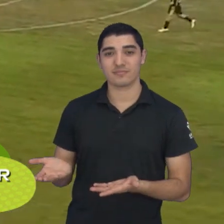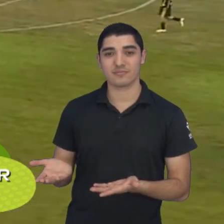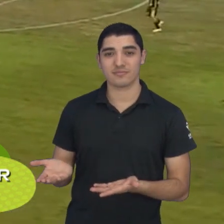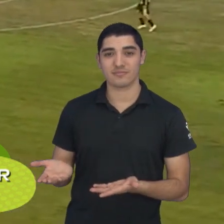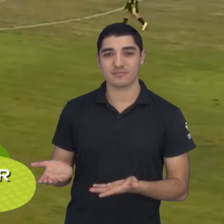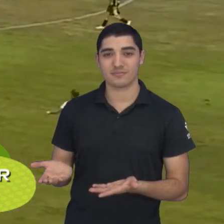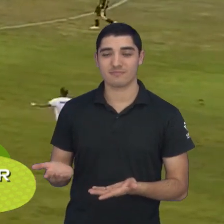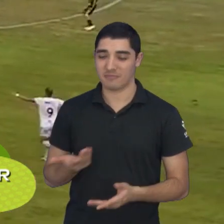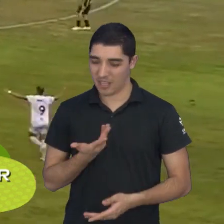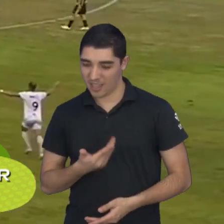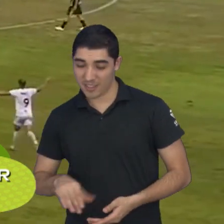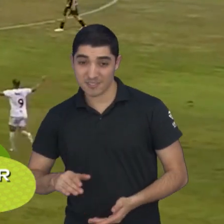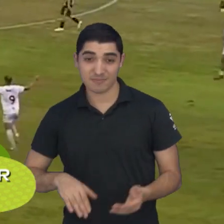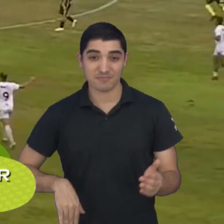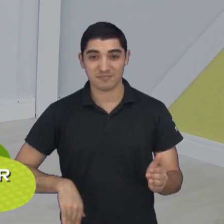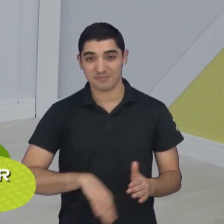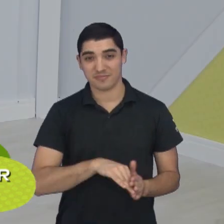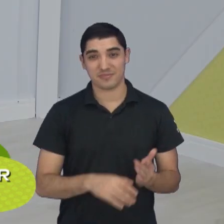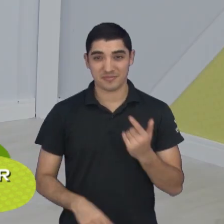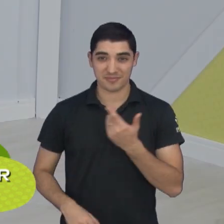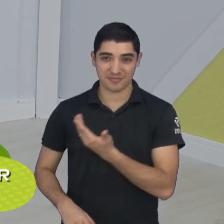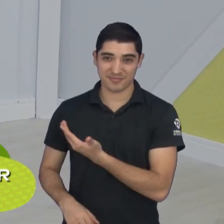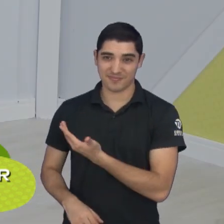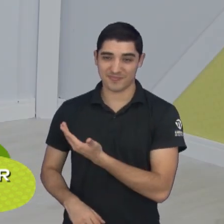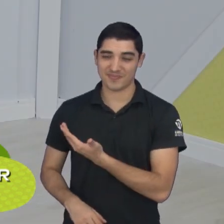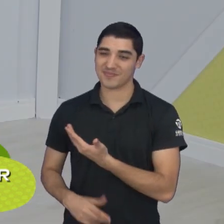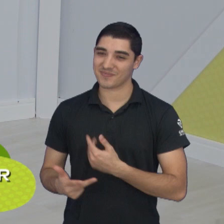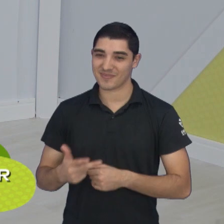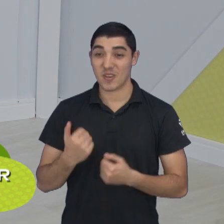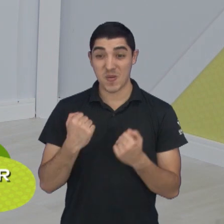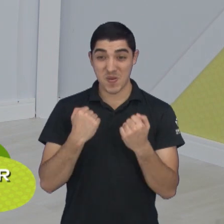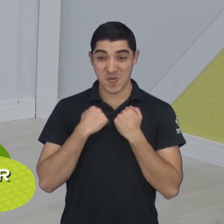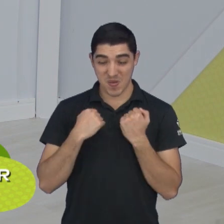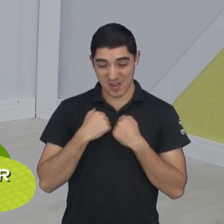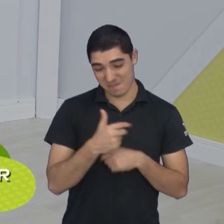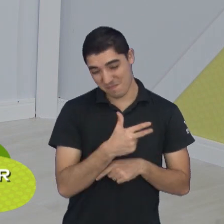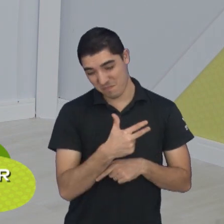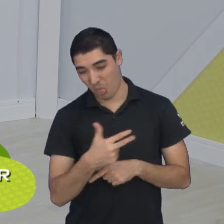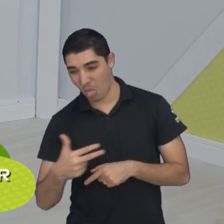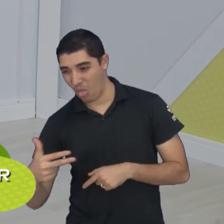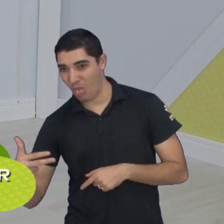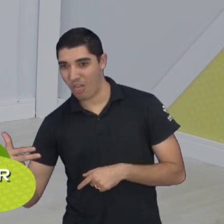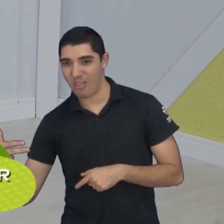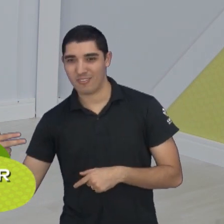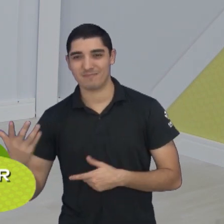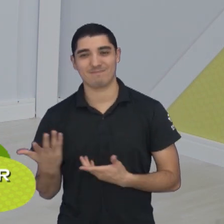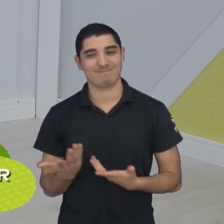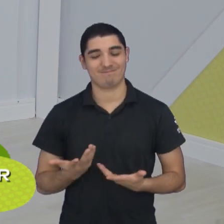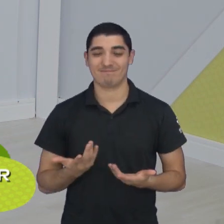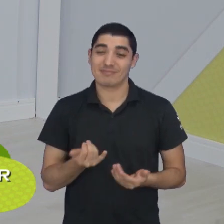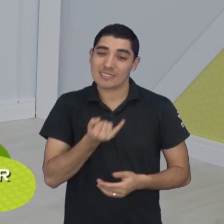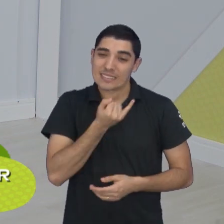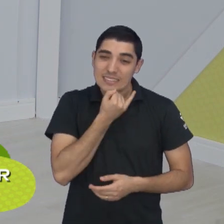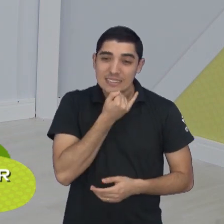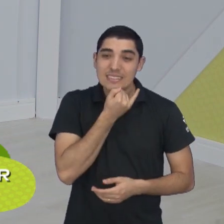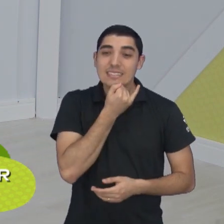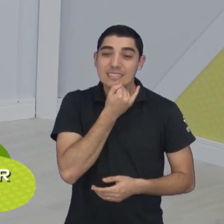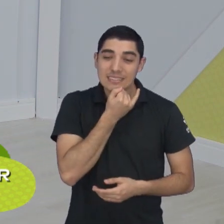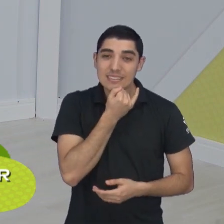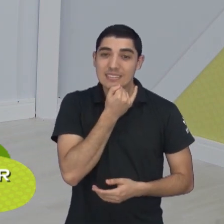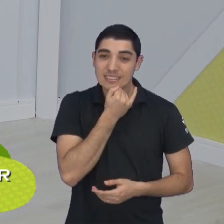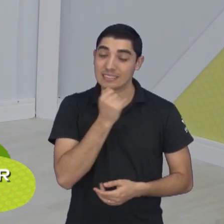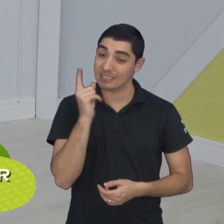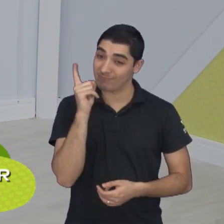no mar quase que saiu do estádio e acabou tocando pro fundo do Gol que destreza disse a nossa querida Bet